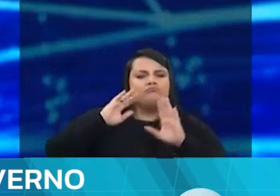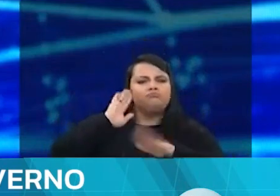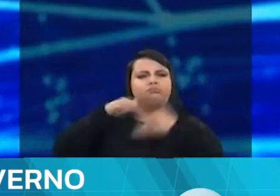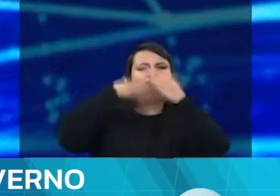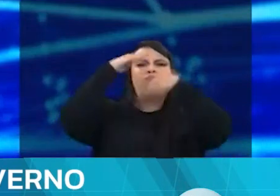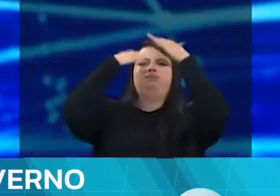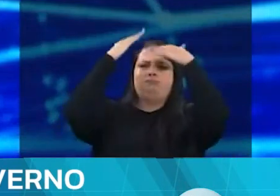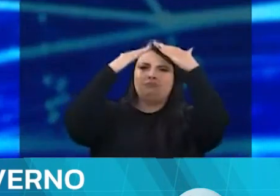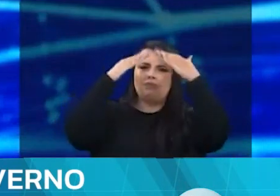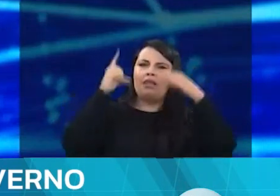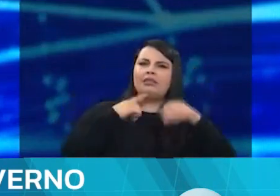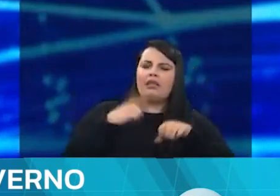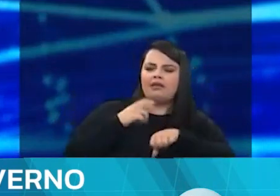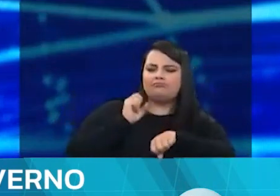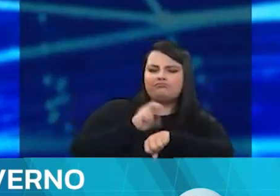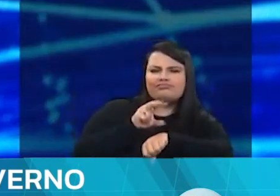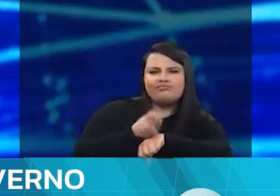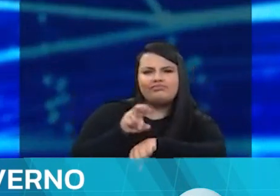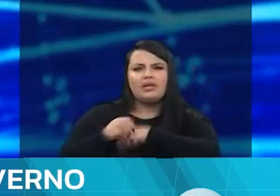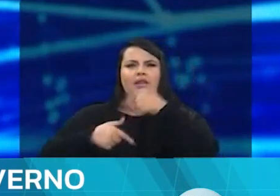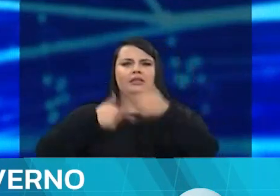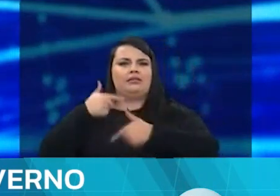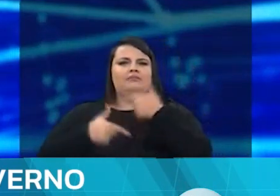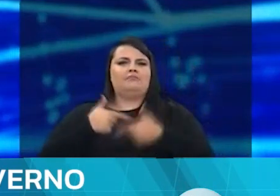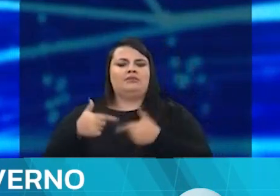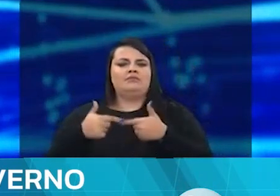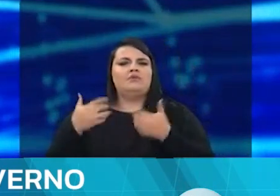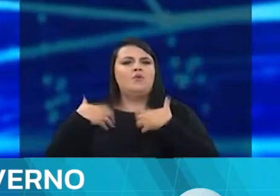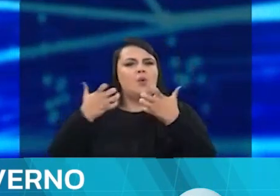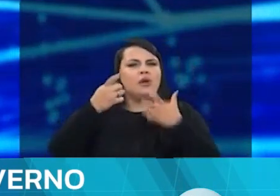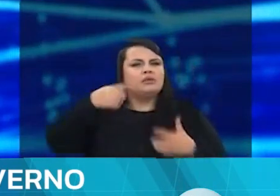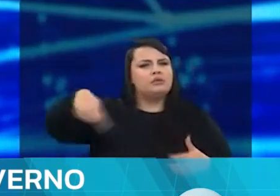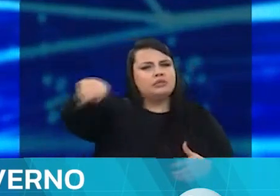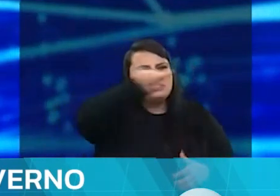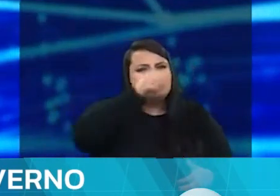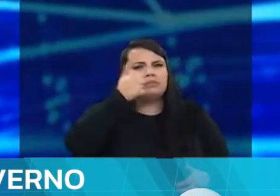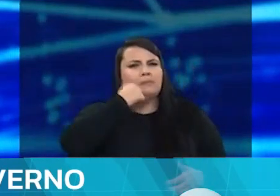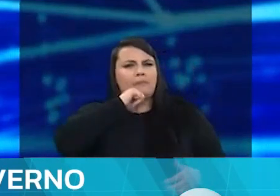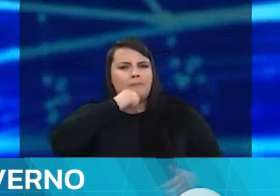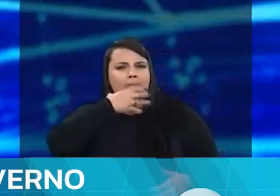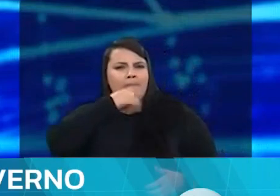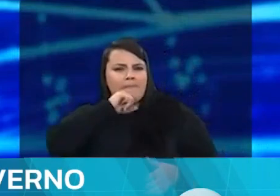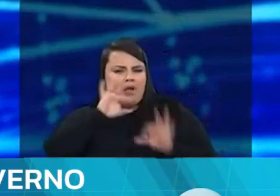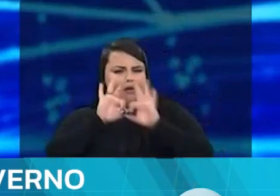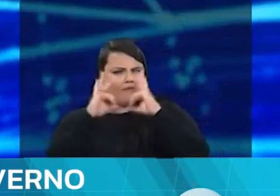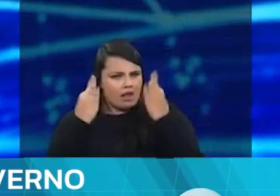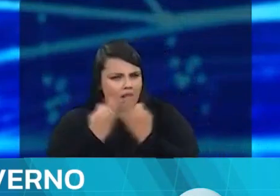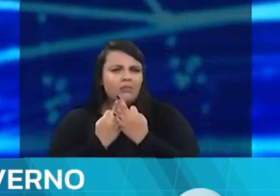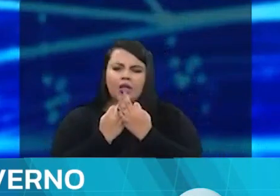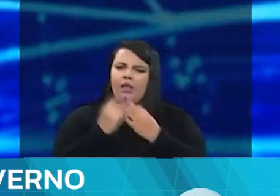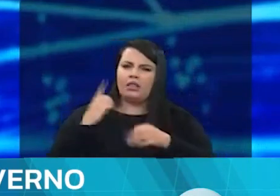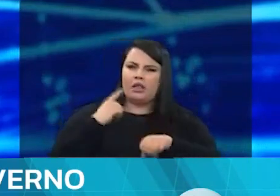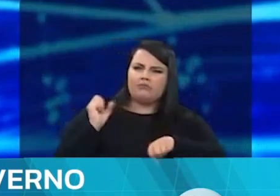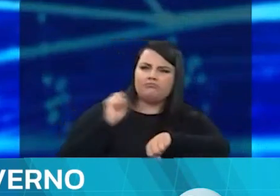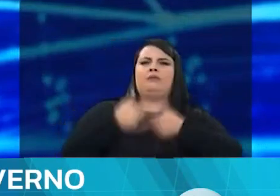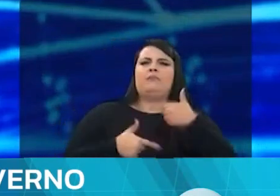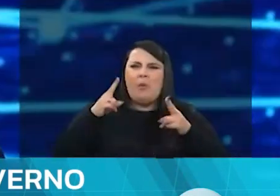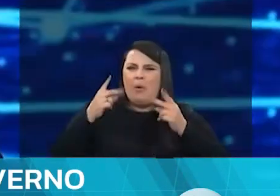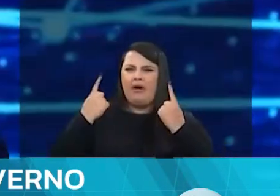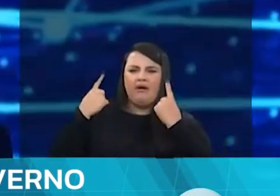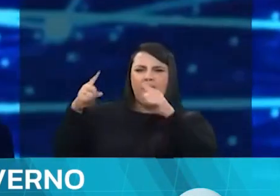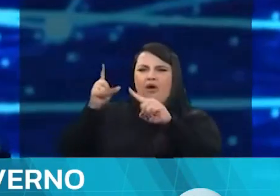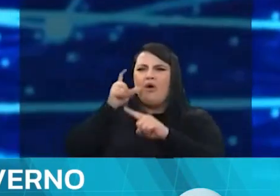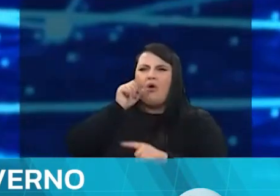isso vai gerar emprego. E a gente quer os pais de família trabalhando, a gente quer fazer a diferença. Então, parabéns ao governo Bolsonaro por essa